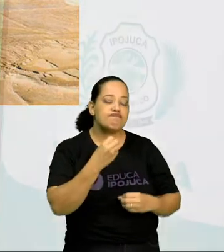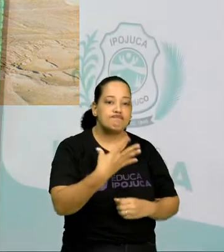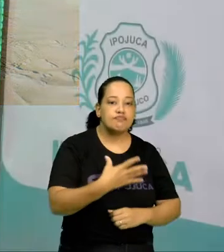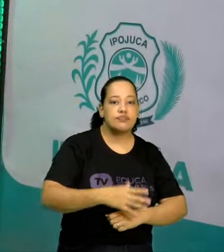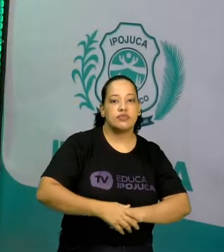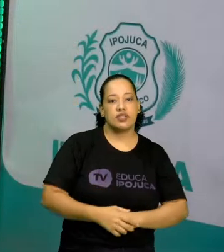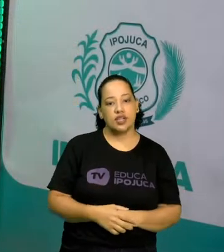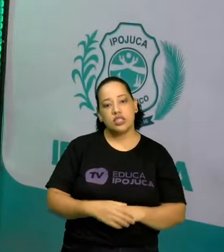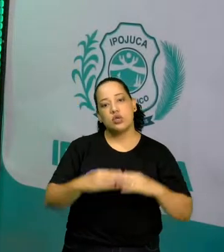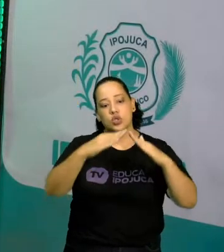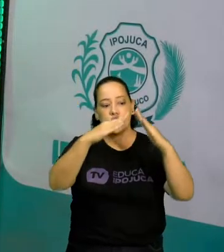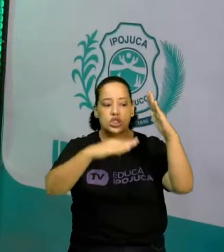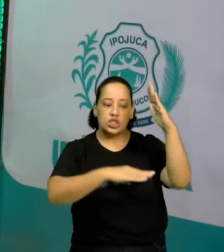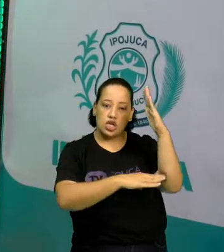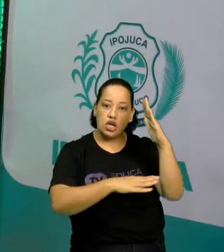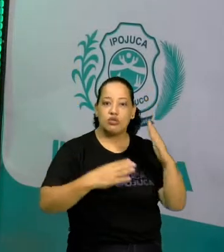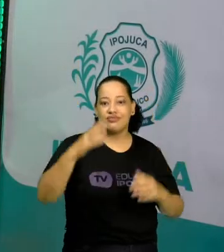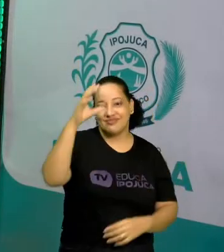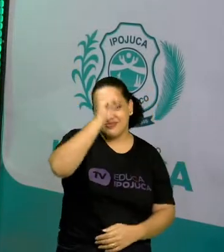hoje aprender sobre triângulos.